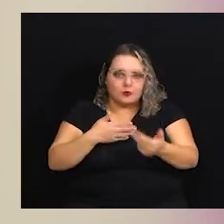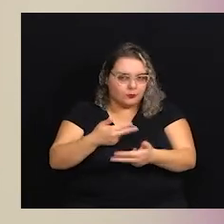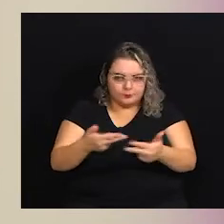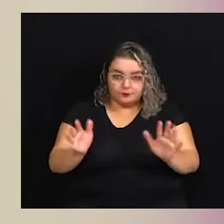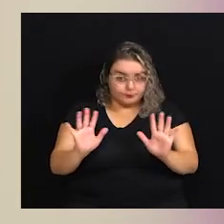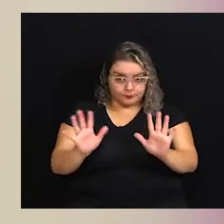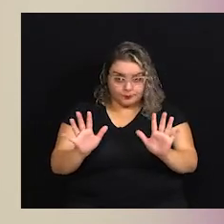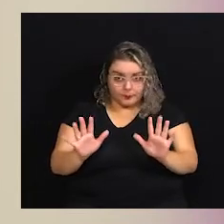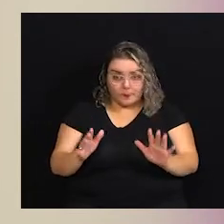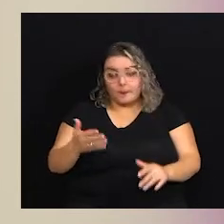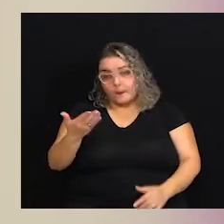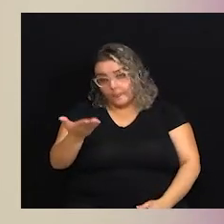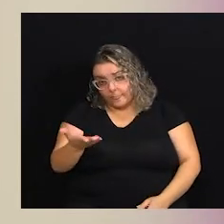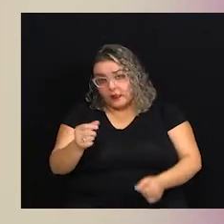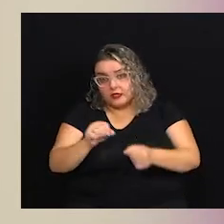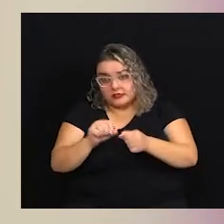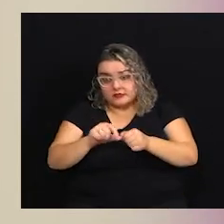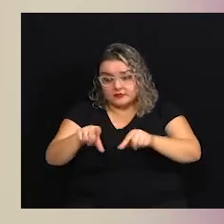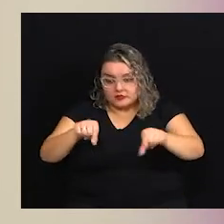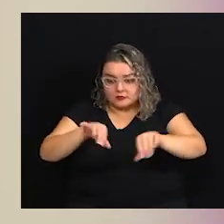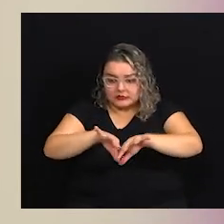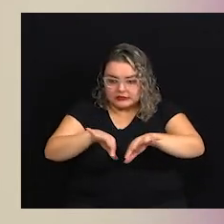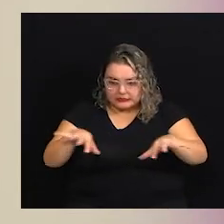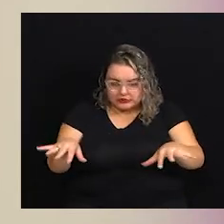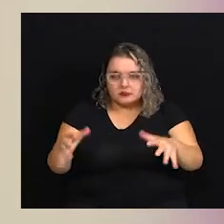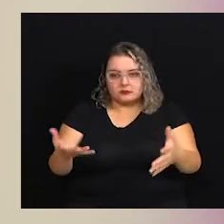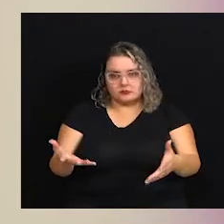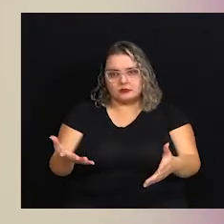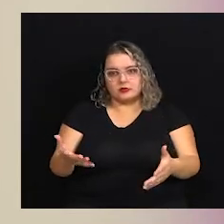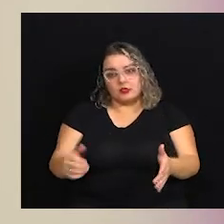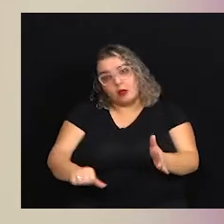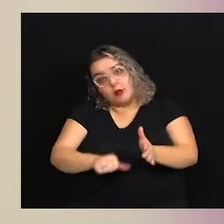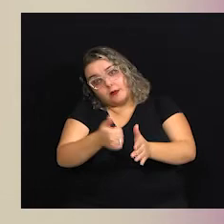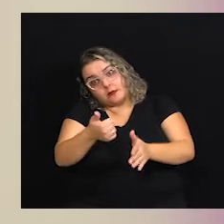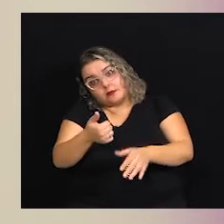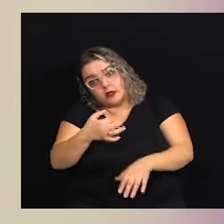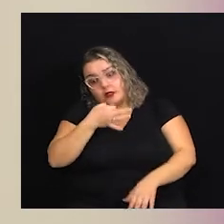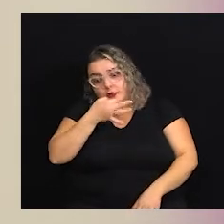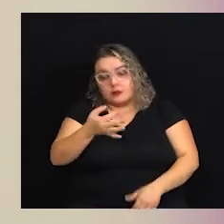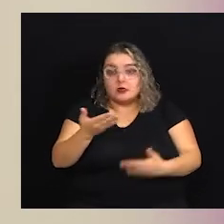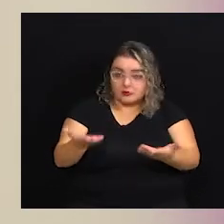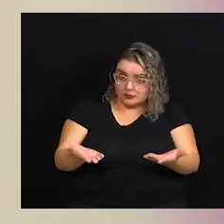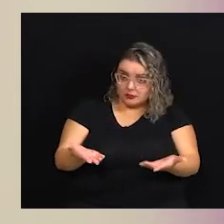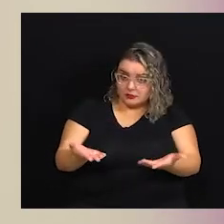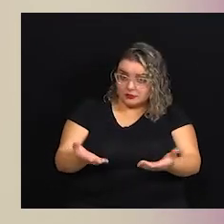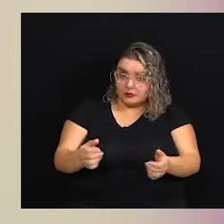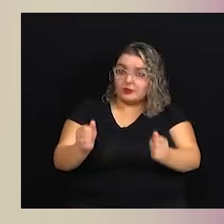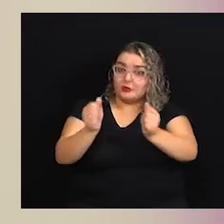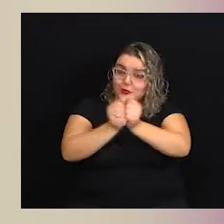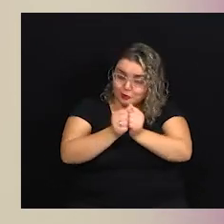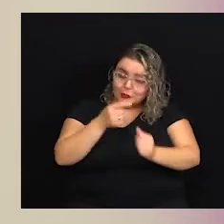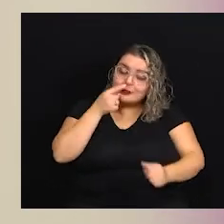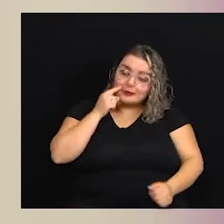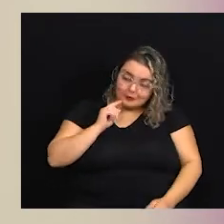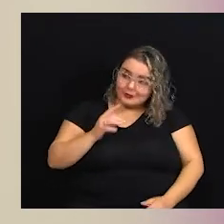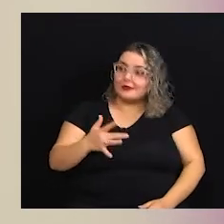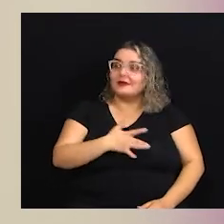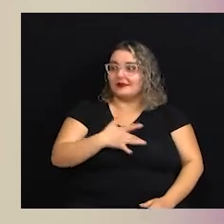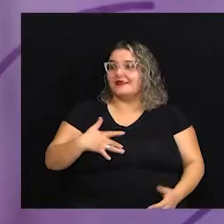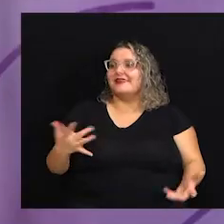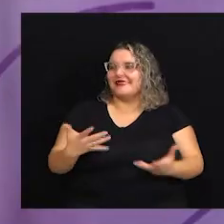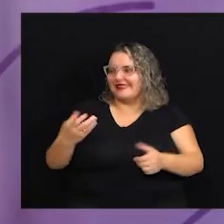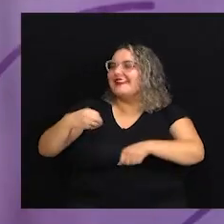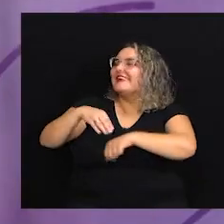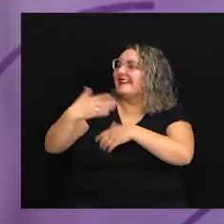falar qualquer coisa. Você faz uma seleção. Então, acho que a minha primeira sugestão para ela é fica aqui com Vivi no Saúde é